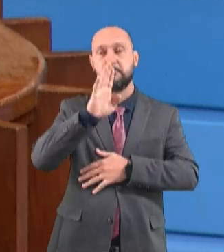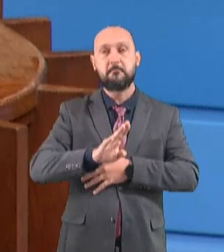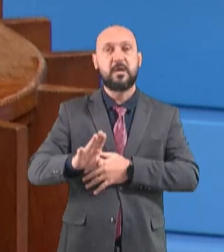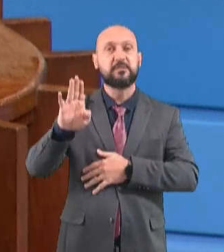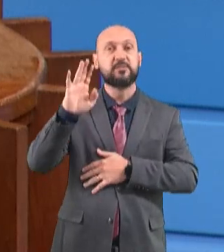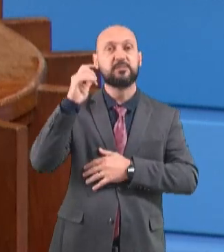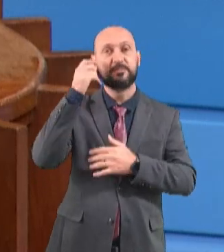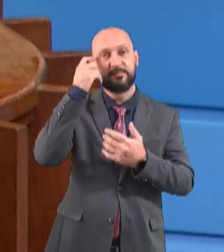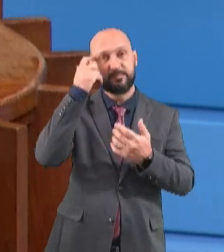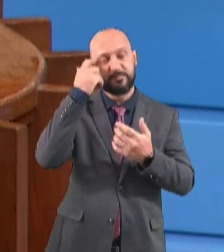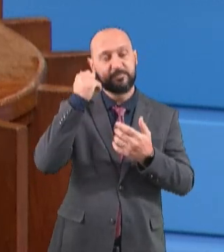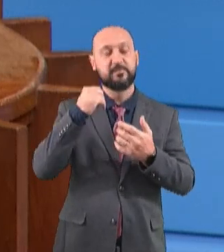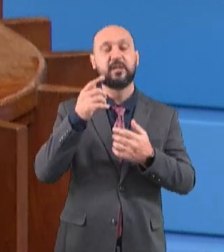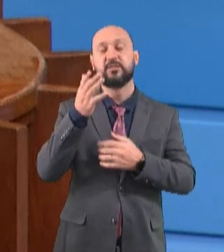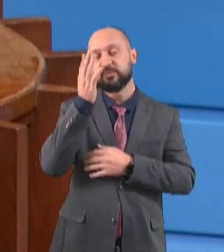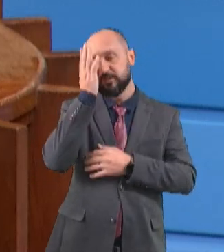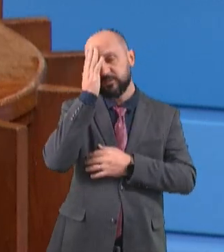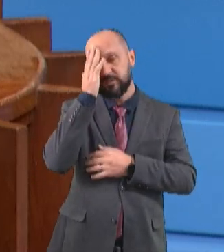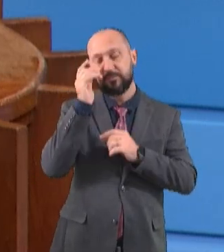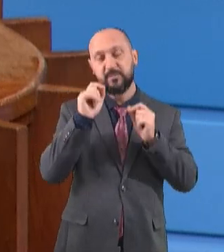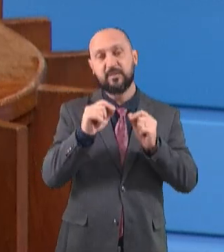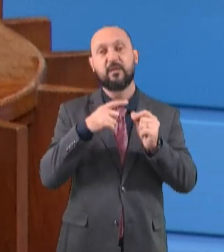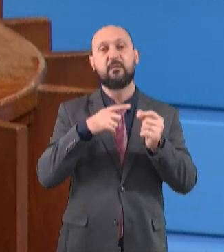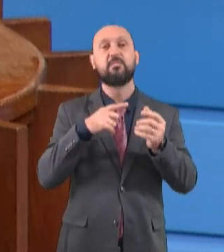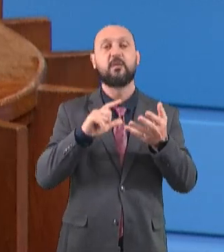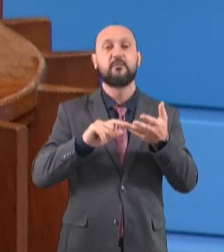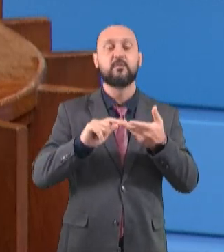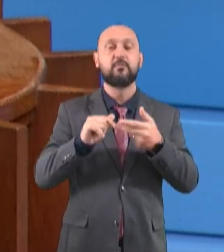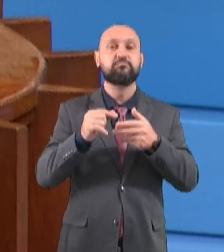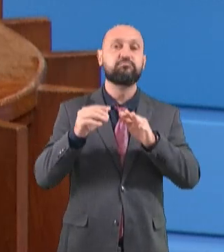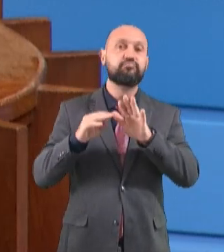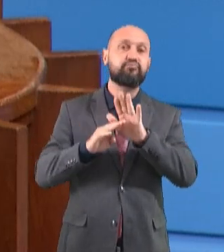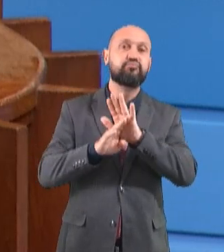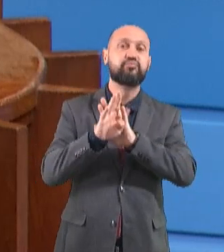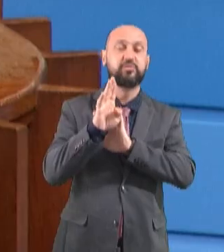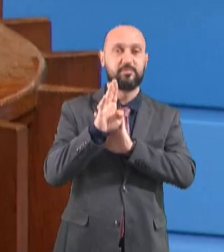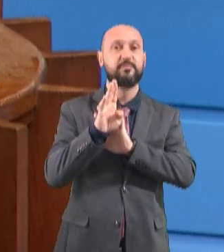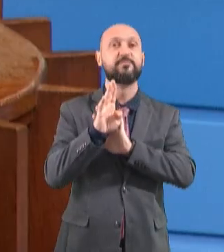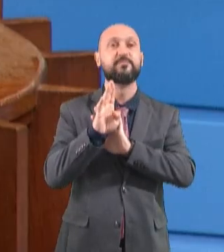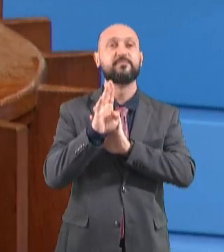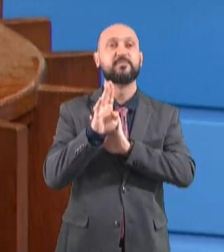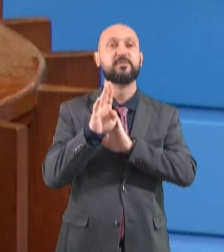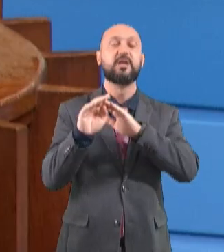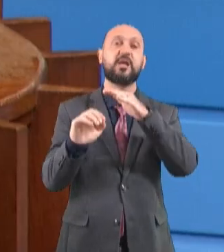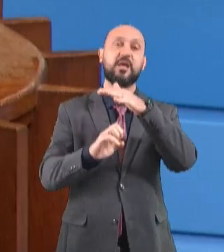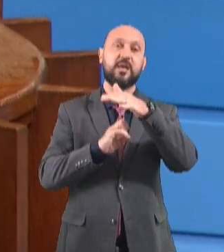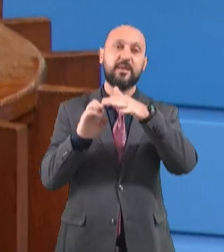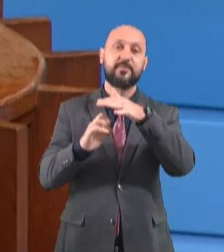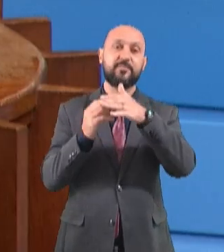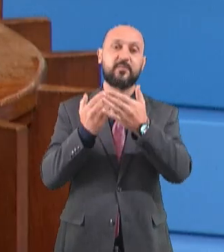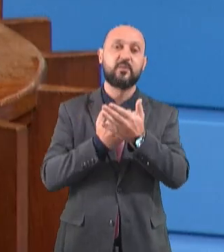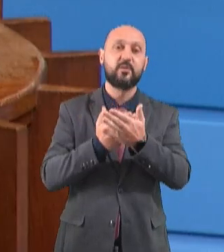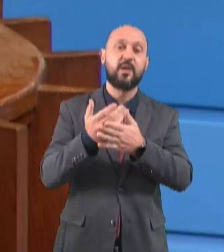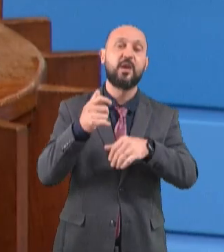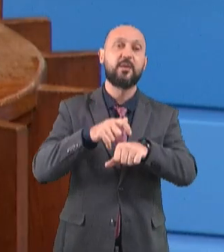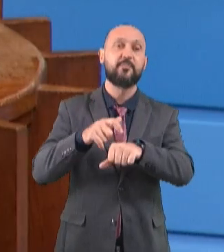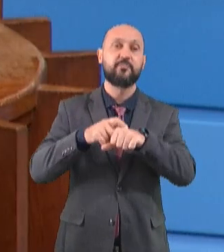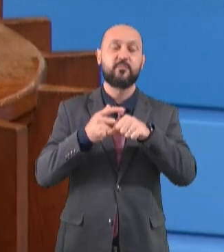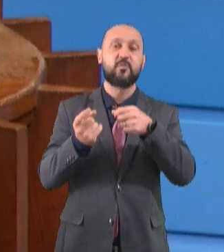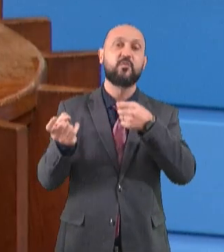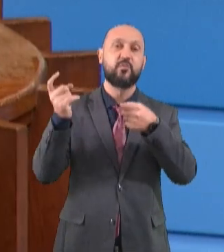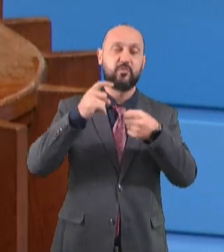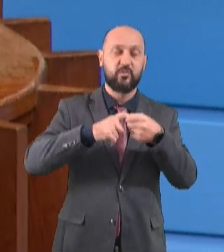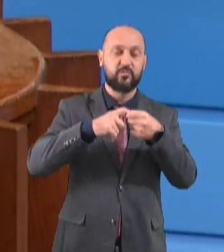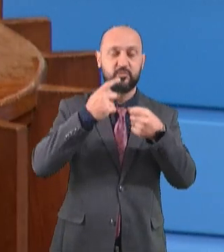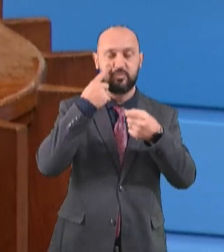nacional. Todos nós sabemos que houve um aumento substancial de empresas que entraram em processo de